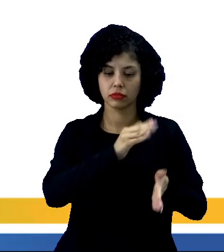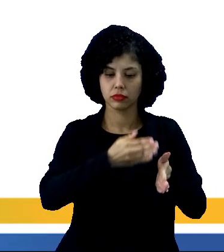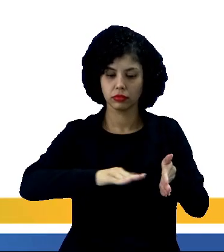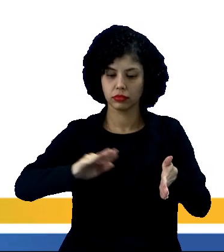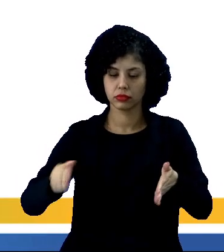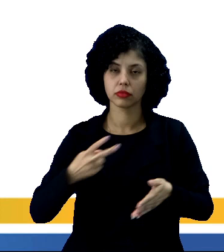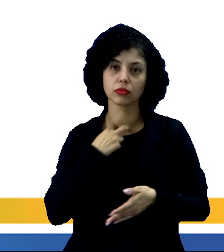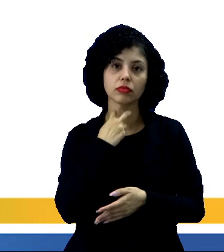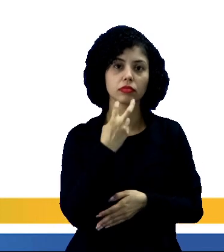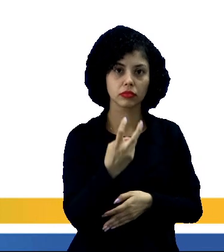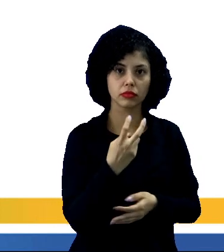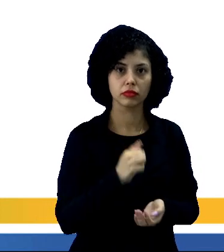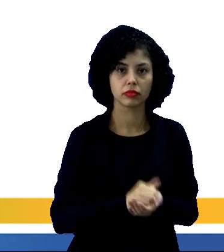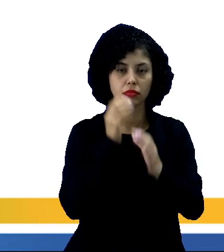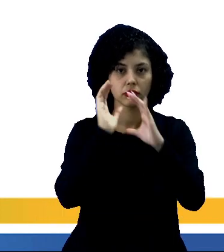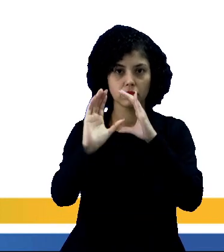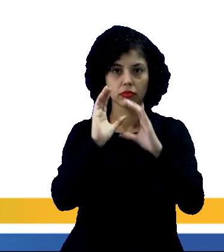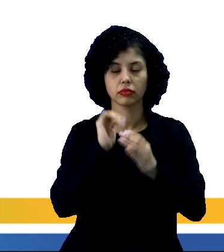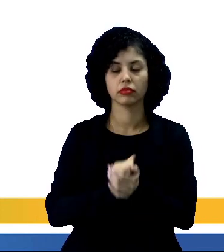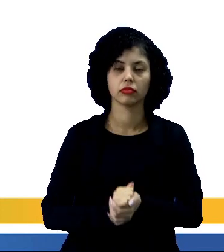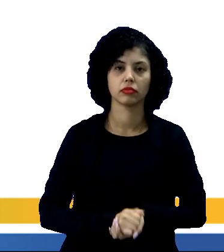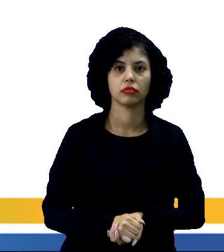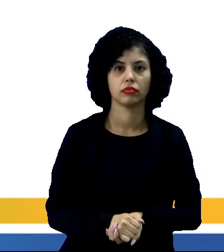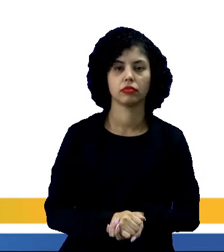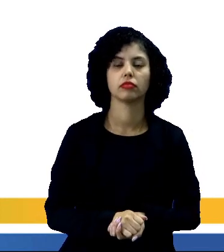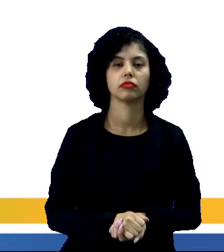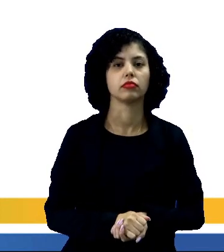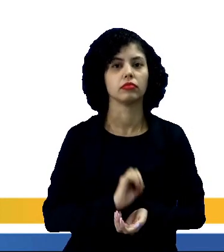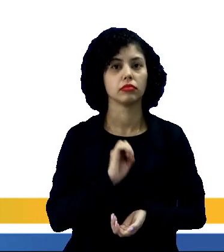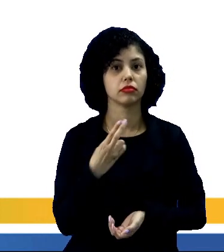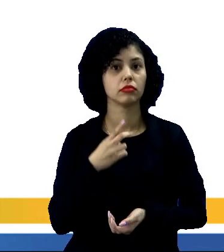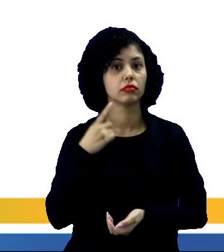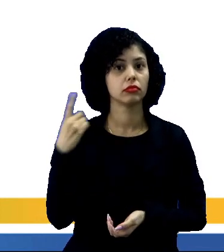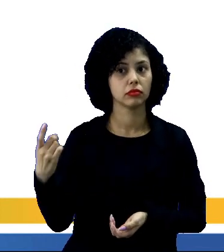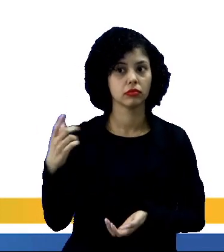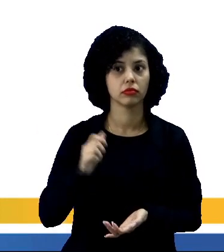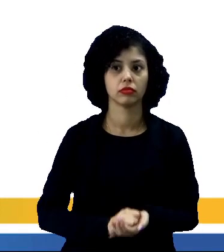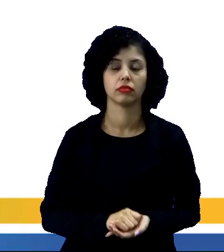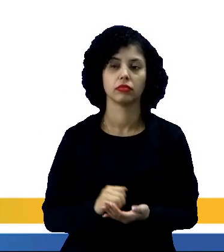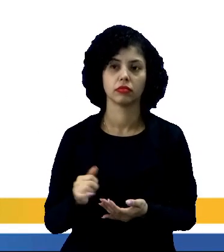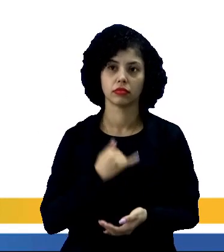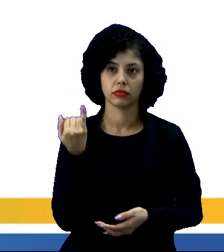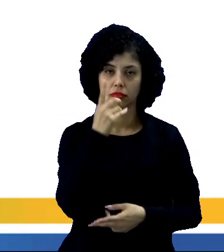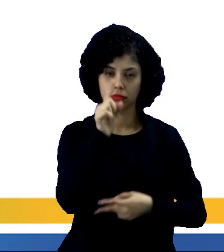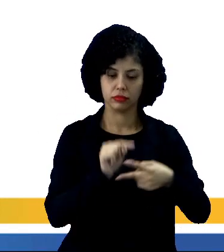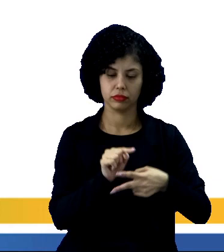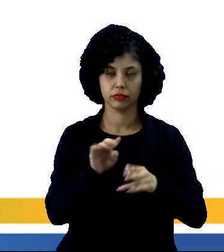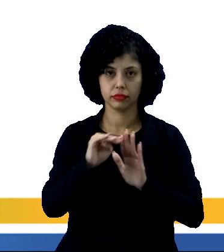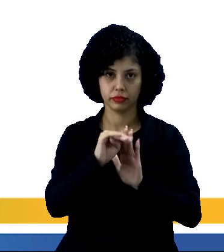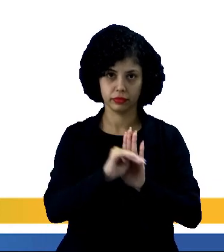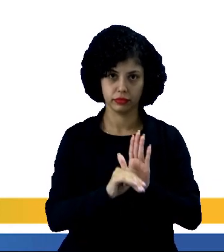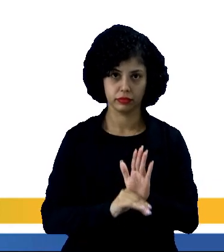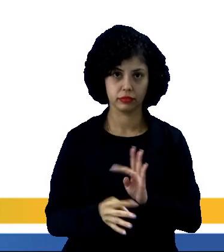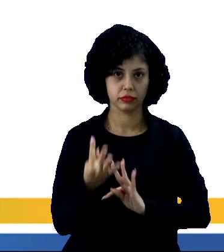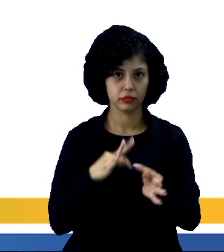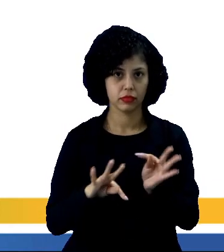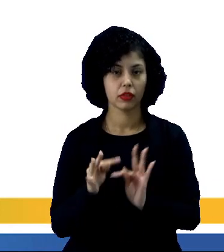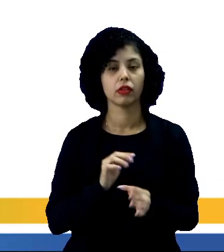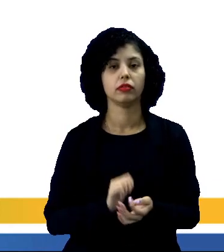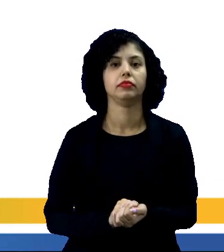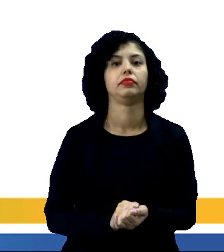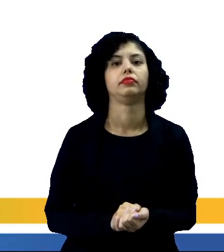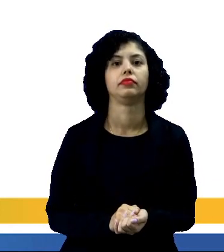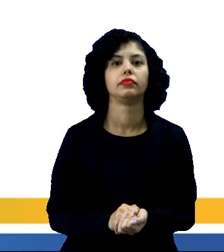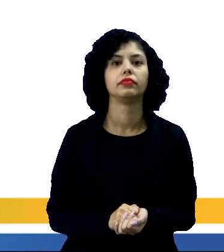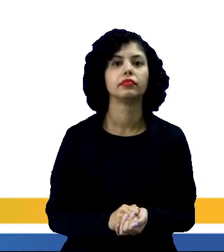sonoras, como voz, canto, música ou efeitos sonoros, certo? As duas principais classes de tecnologia de gravação